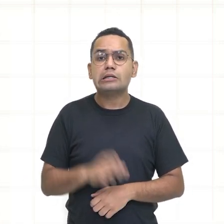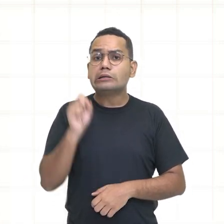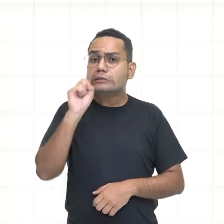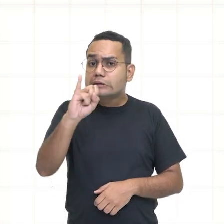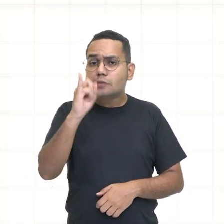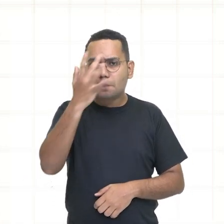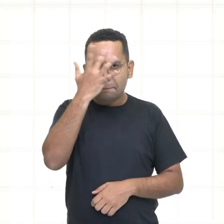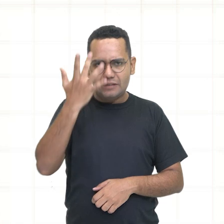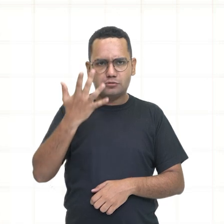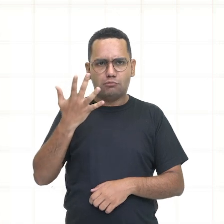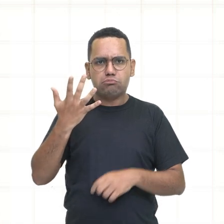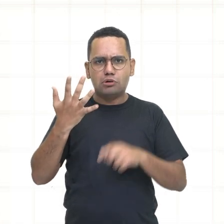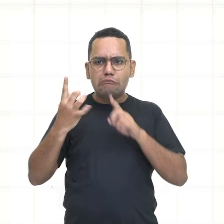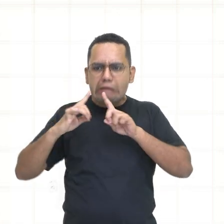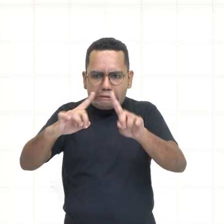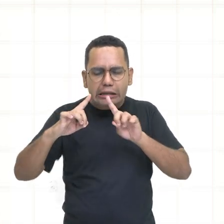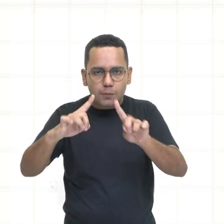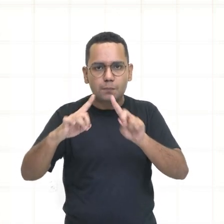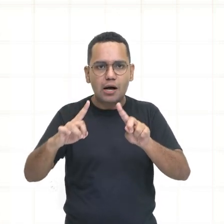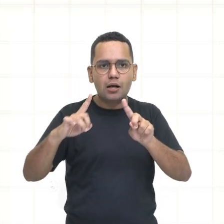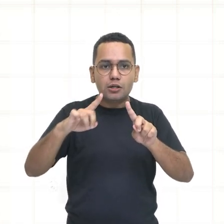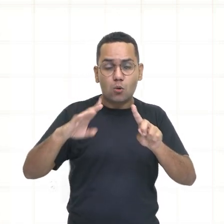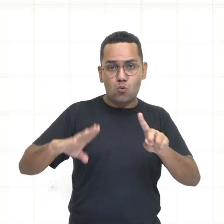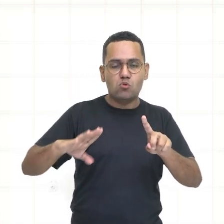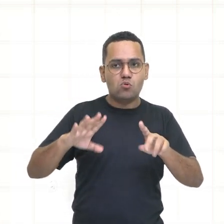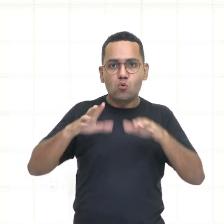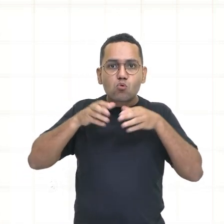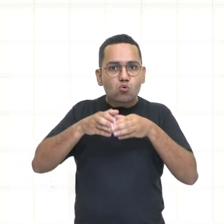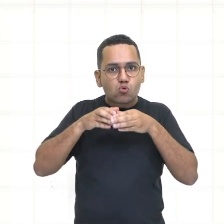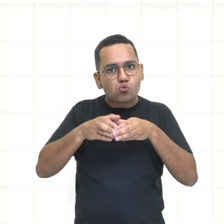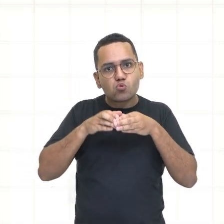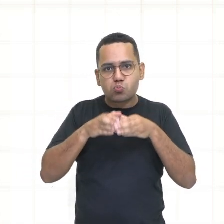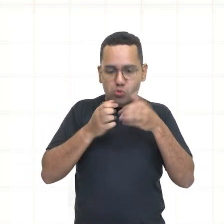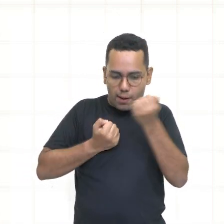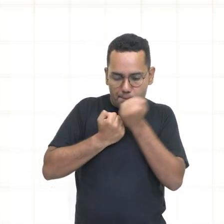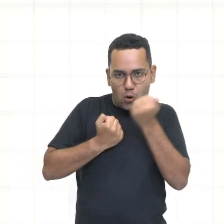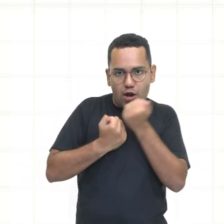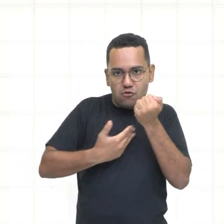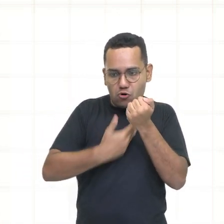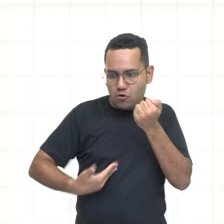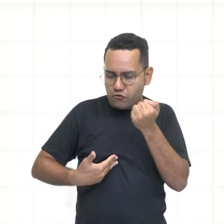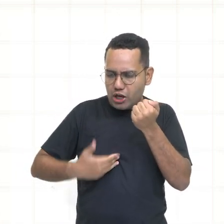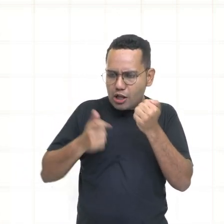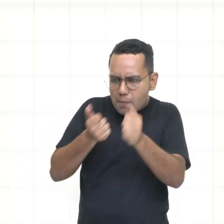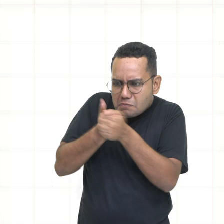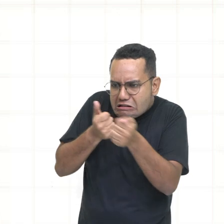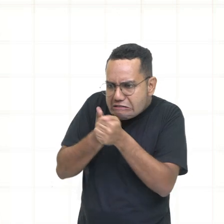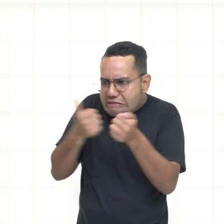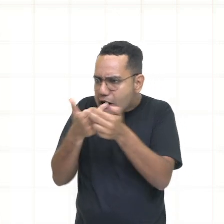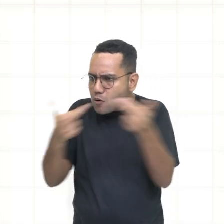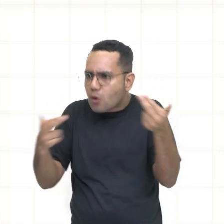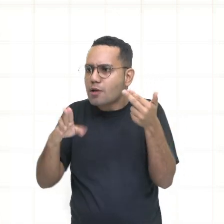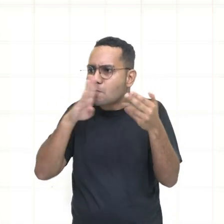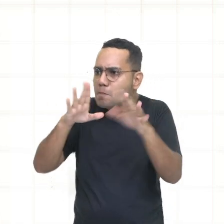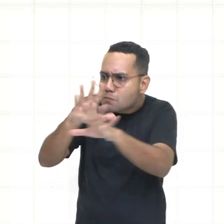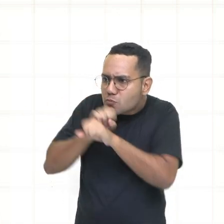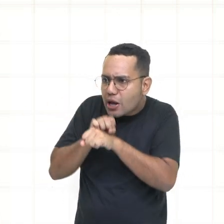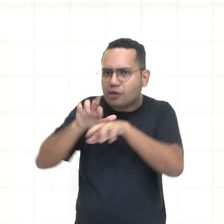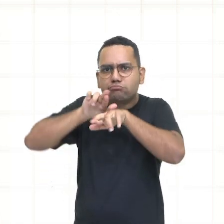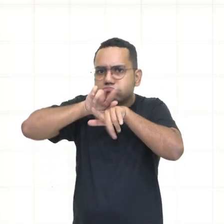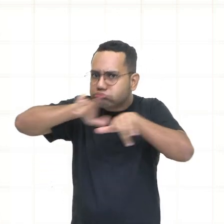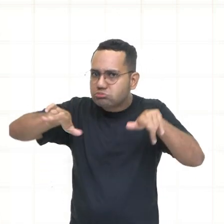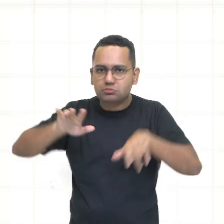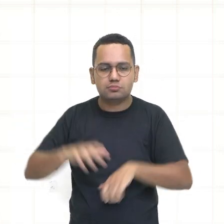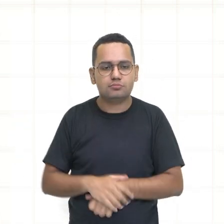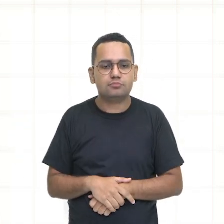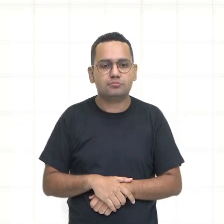eram torturados, eles eram mortos. Então, toda oposição ela deveria ser suprimida dentro do governo nazista. Vamos